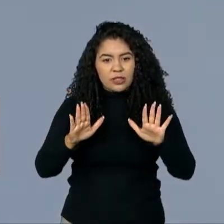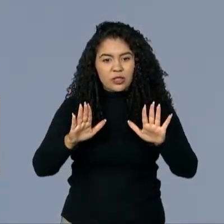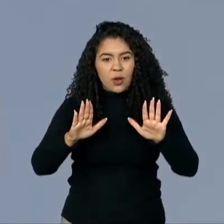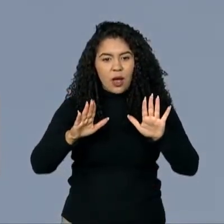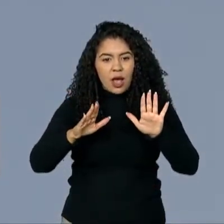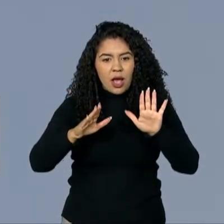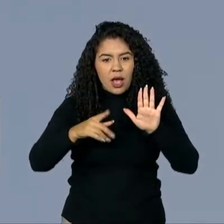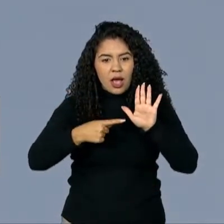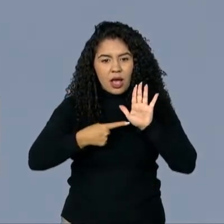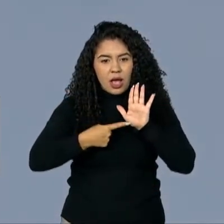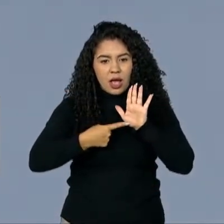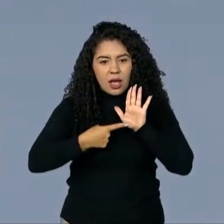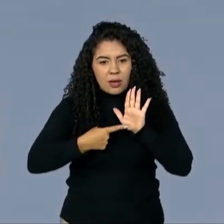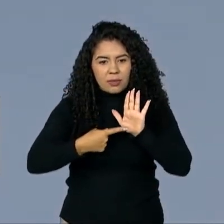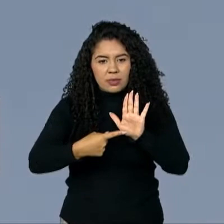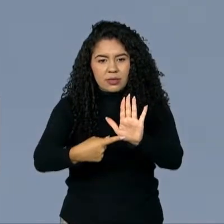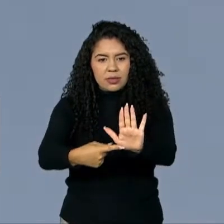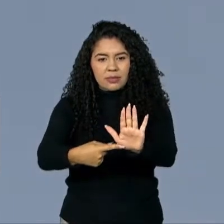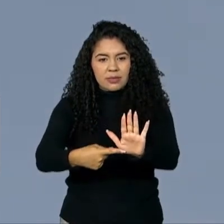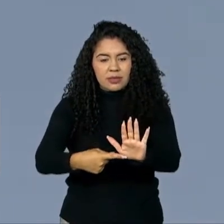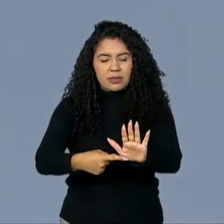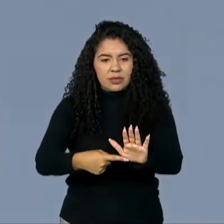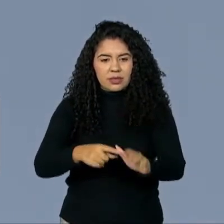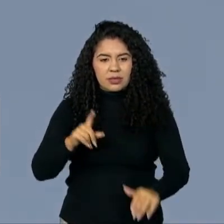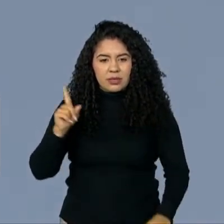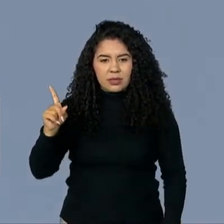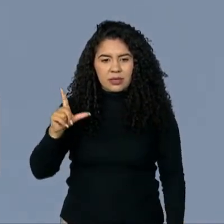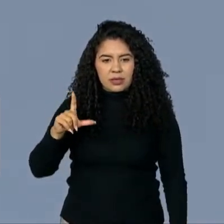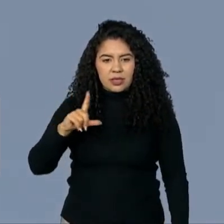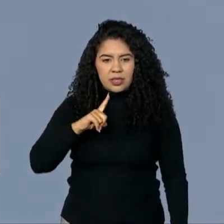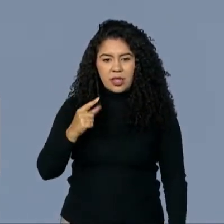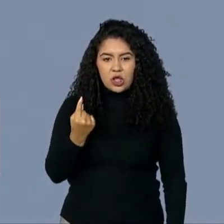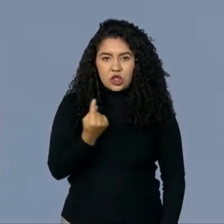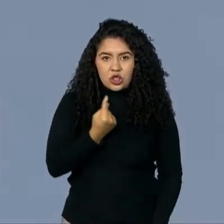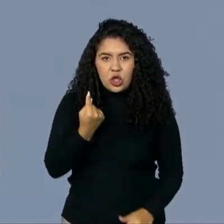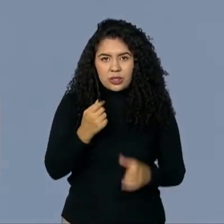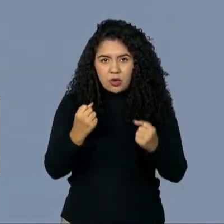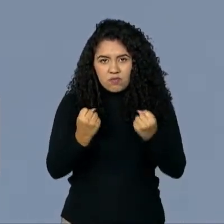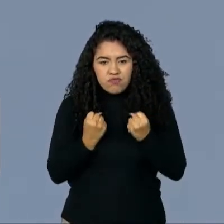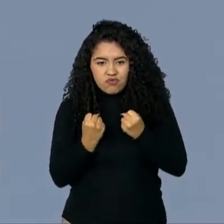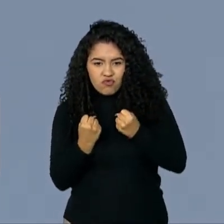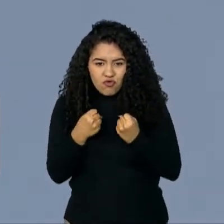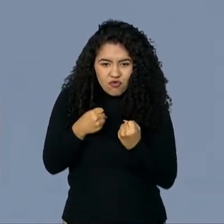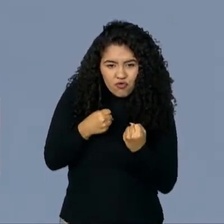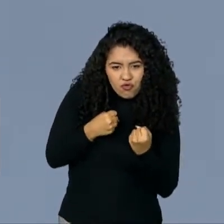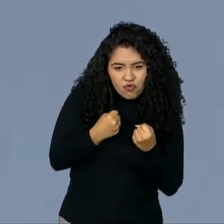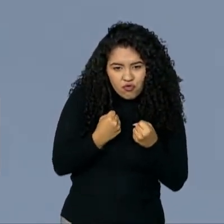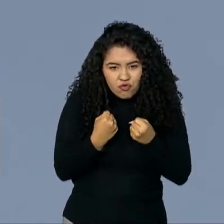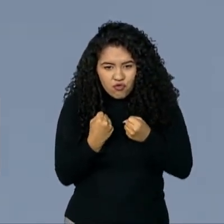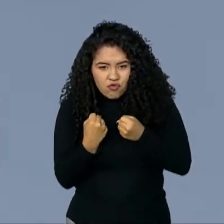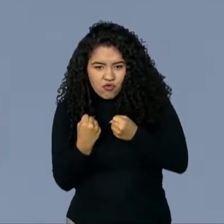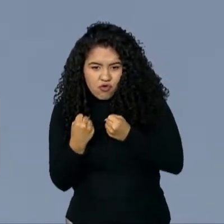né? Com a aeronave A-29, é um piloto que está sozinho na cabine.